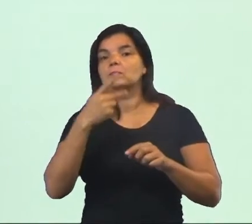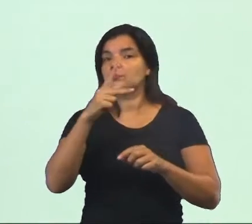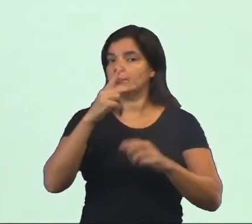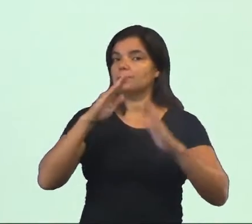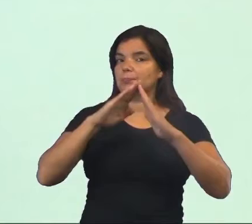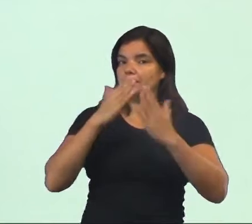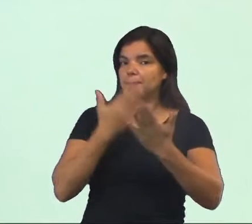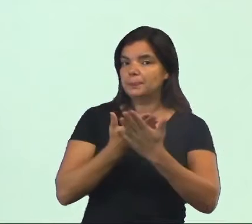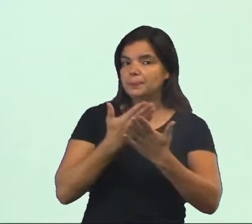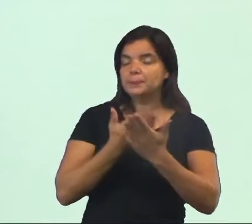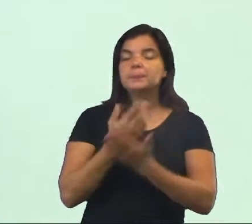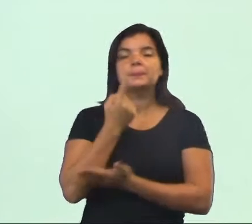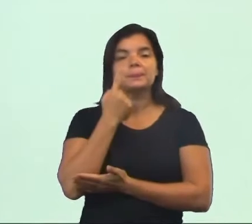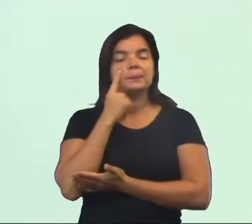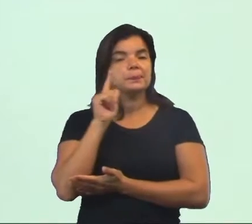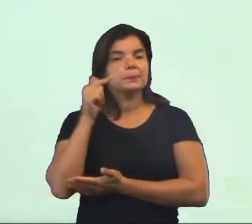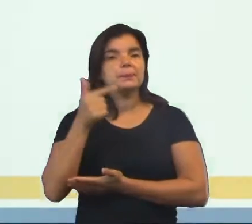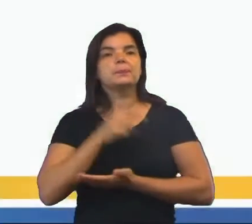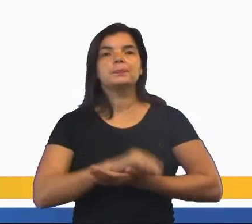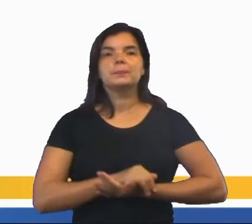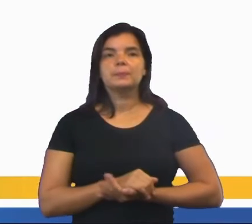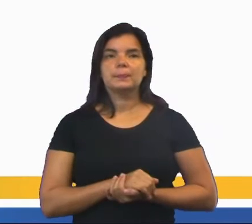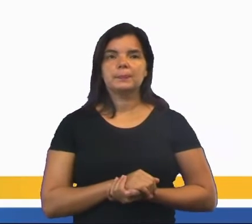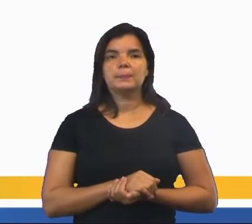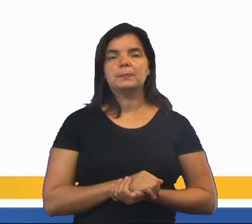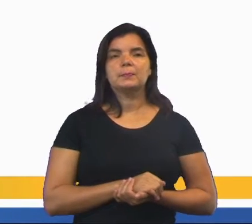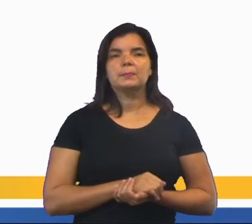Vamos então ver alguns outros pontos.